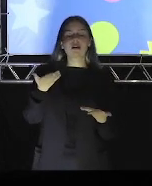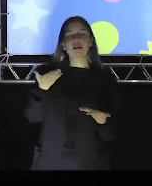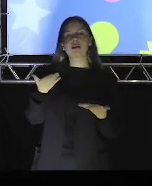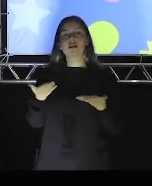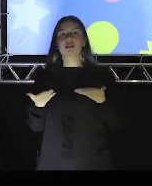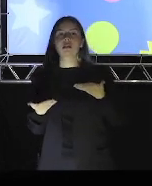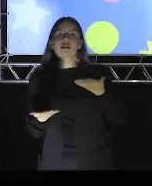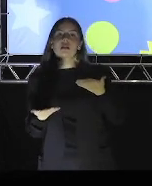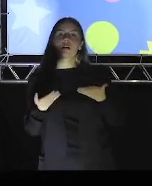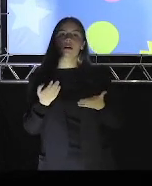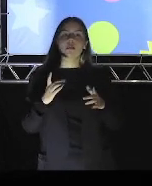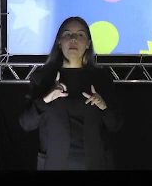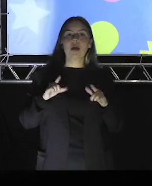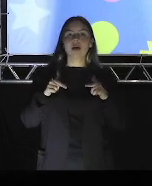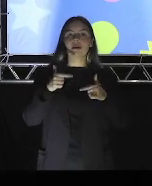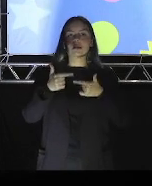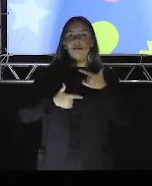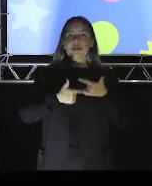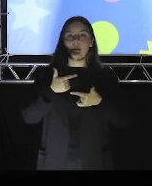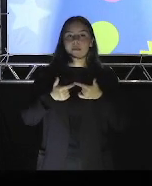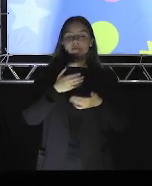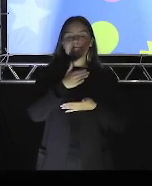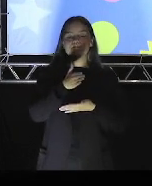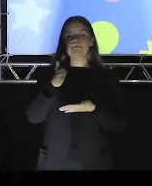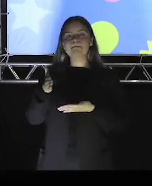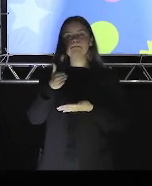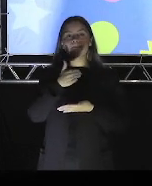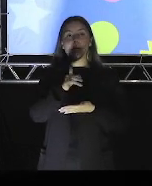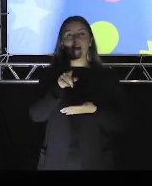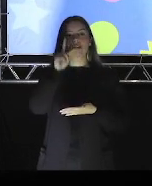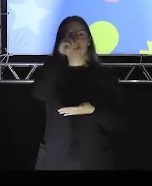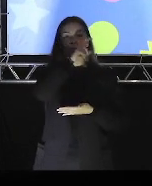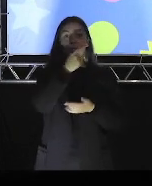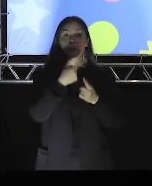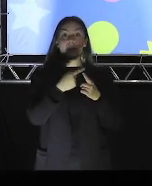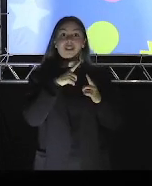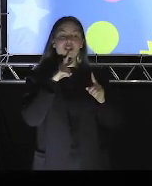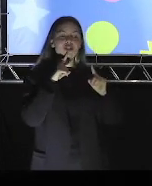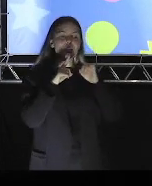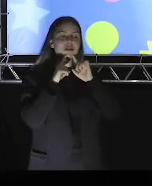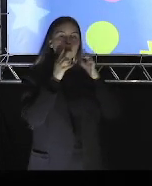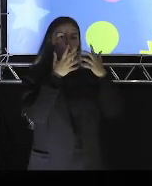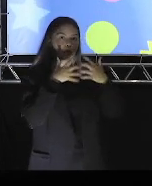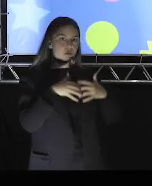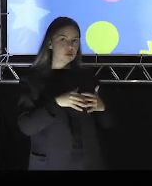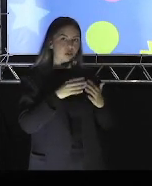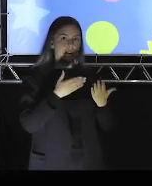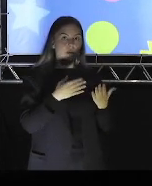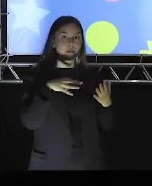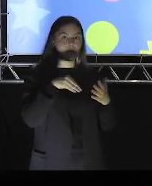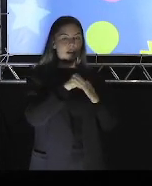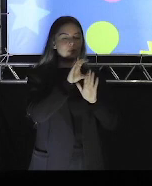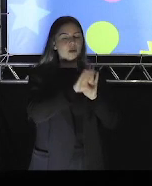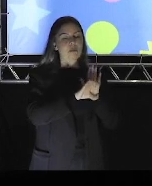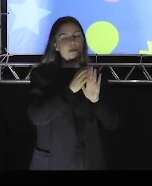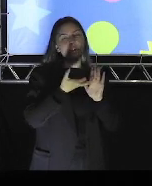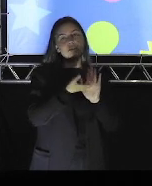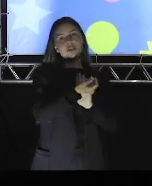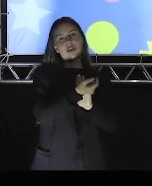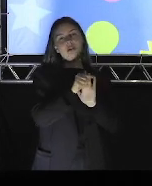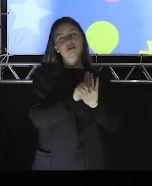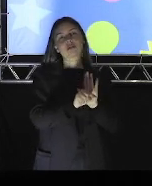essa atuação, ela é bem difícil. Porque eu tenho minha gestão funcional dentro do capítulo de